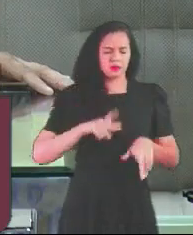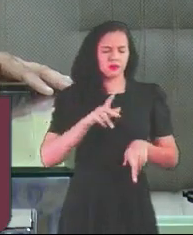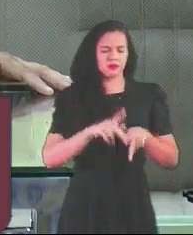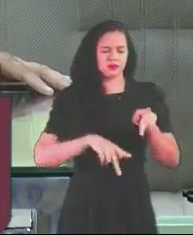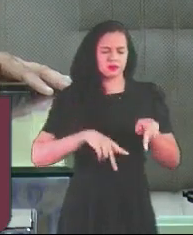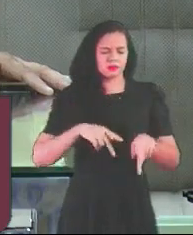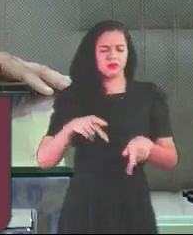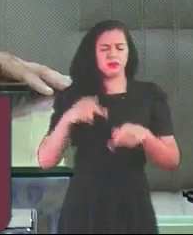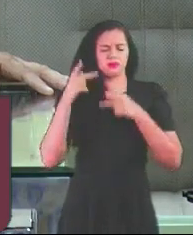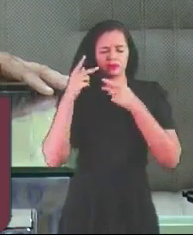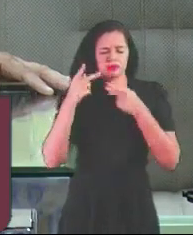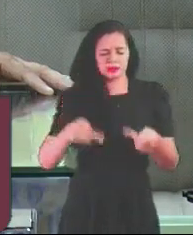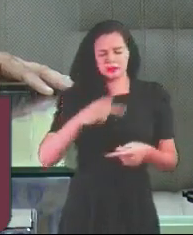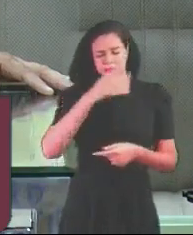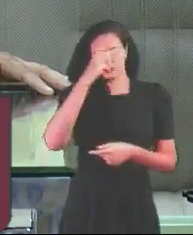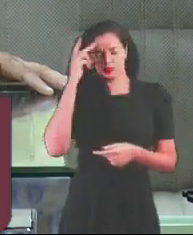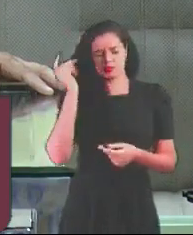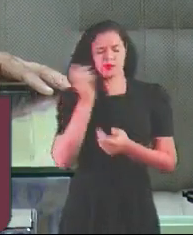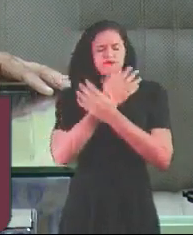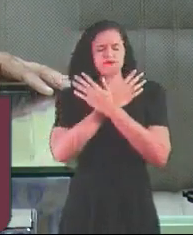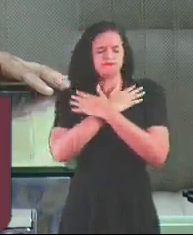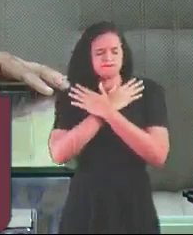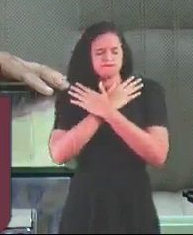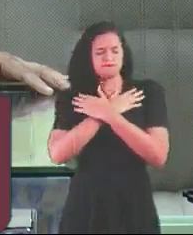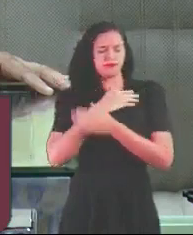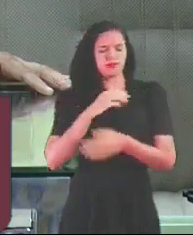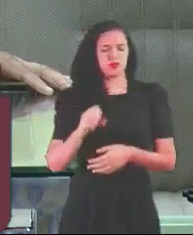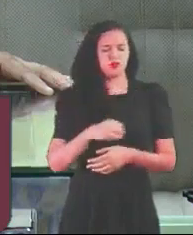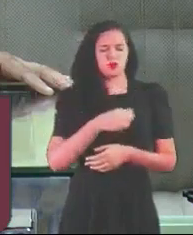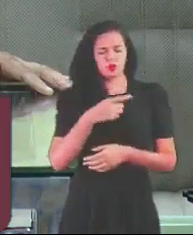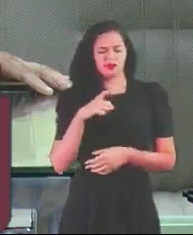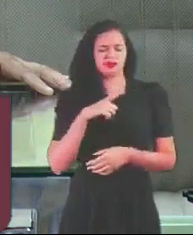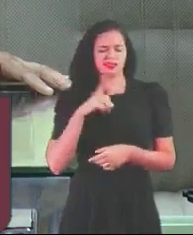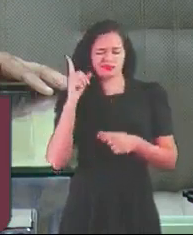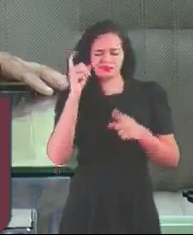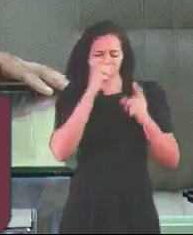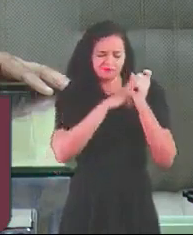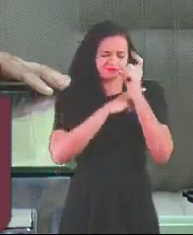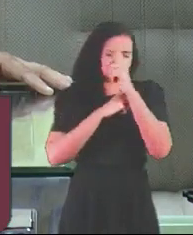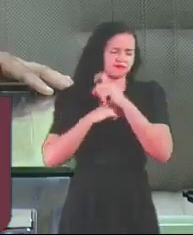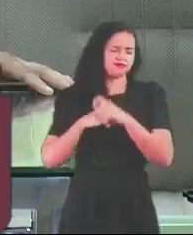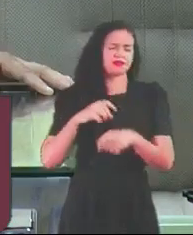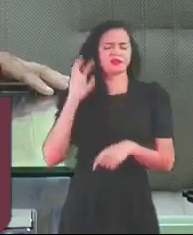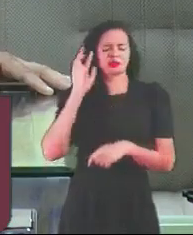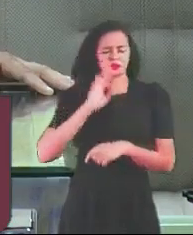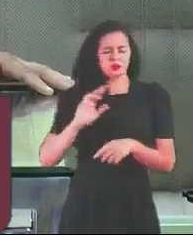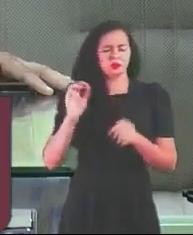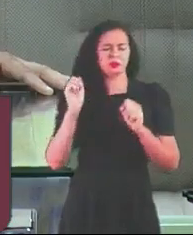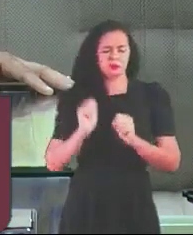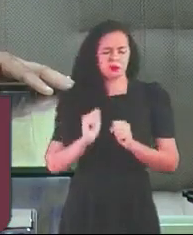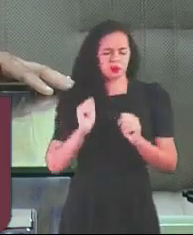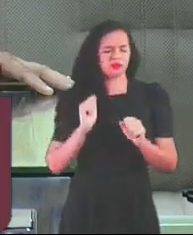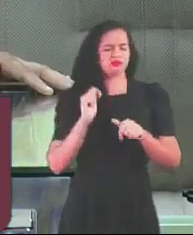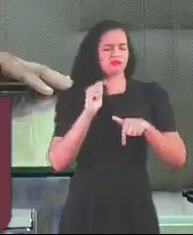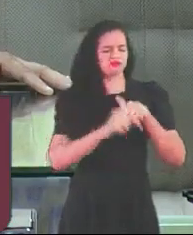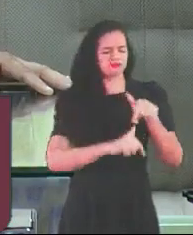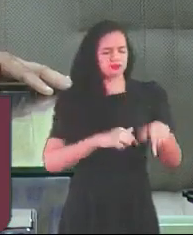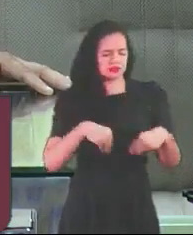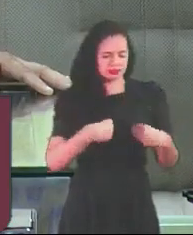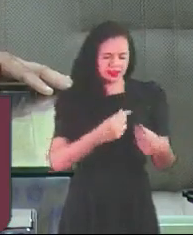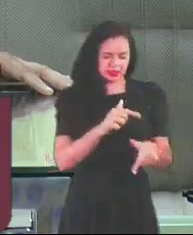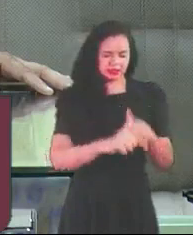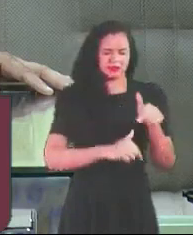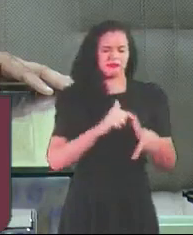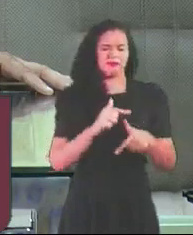estão desempregados, que estão passando por situações difíceis, meu Deus, que tu abra as portas de emprego, faça